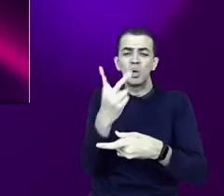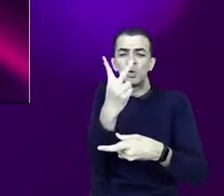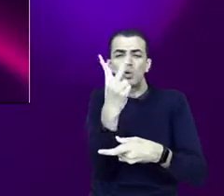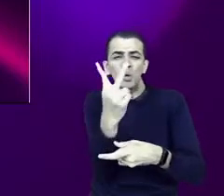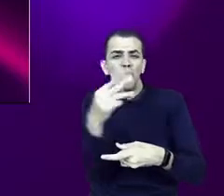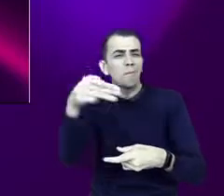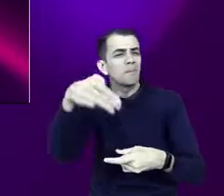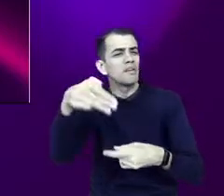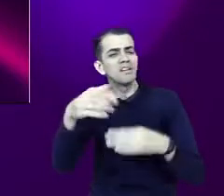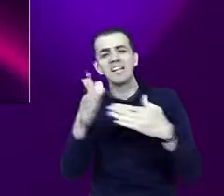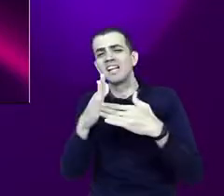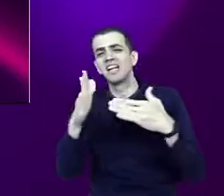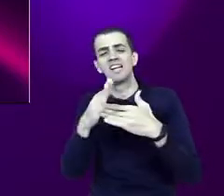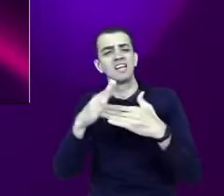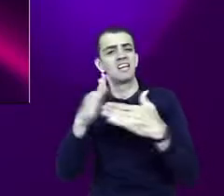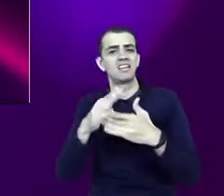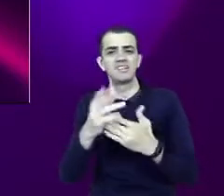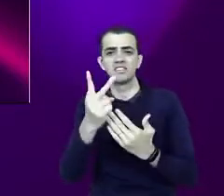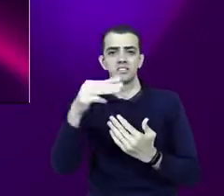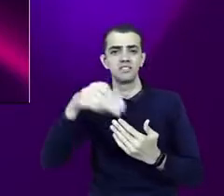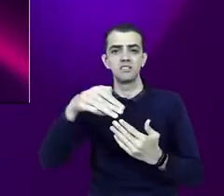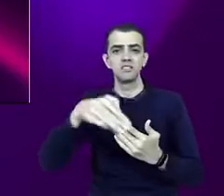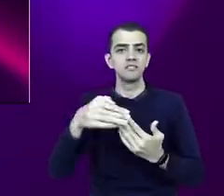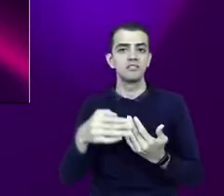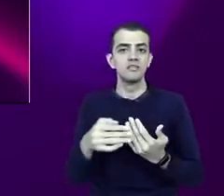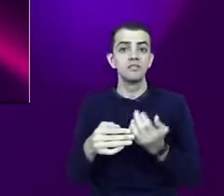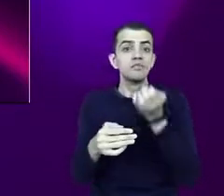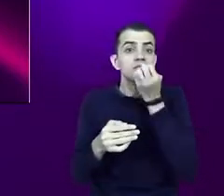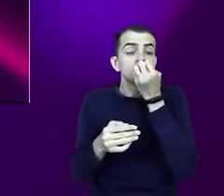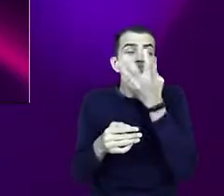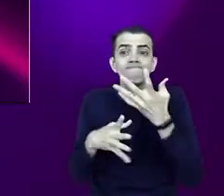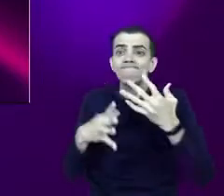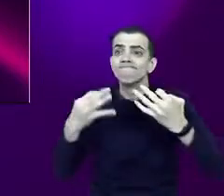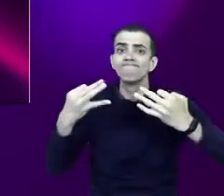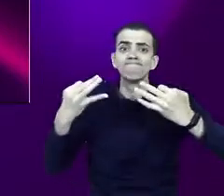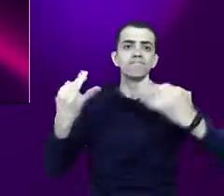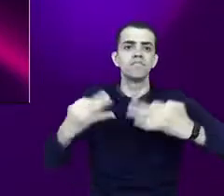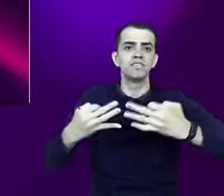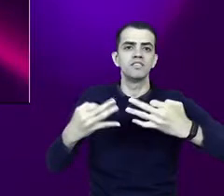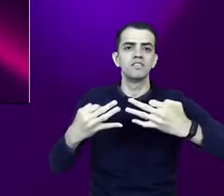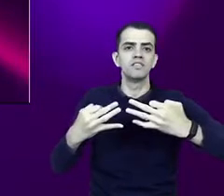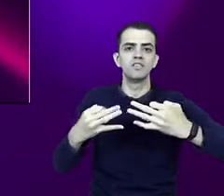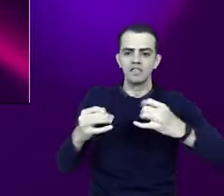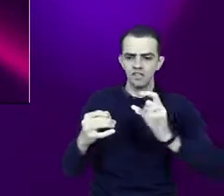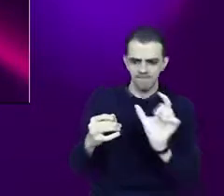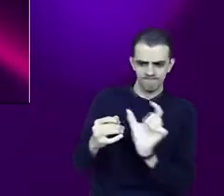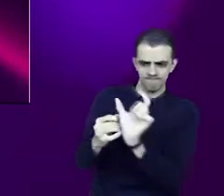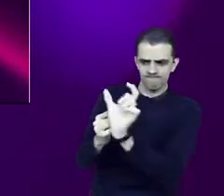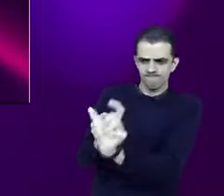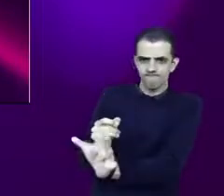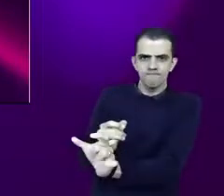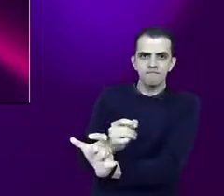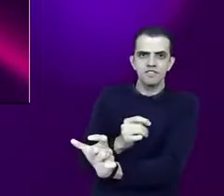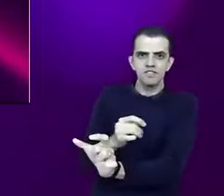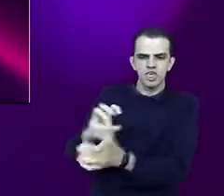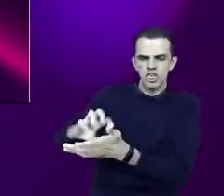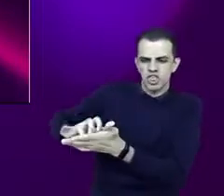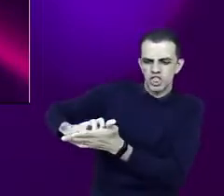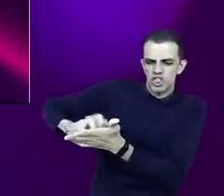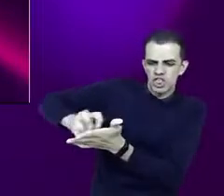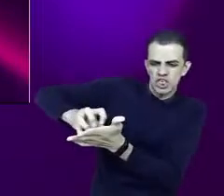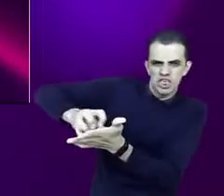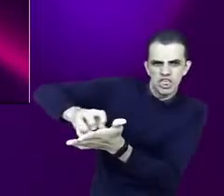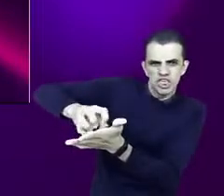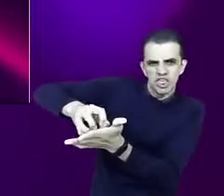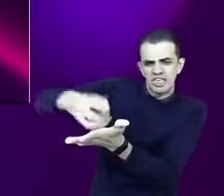milímetros. E isso nos leva à perfeita medialização do componente tabular, a perfeita colocação da